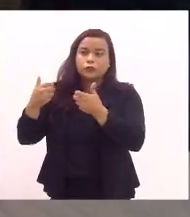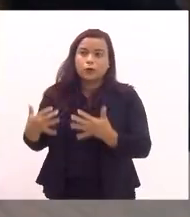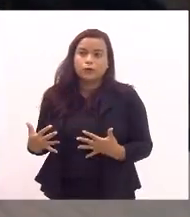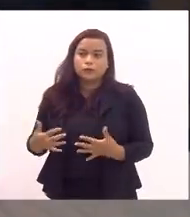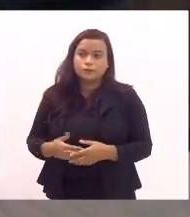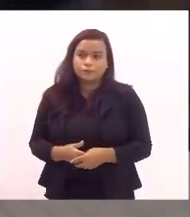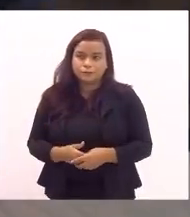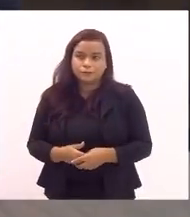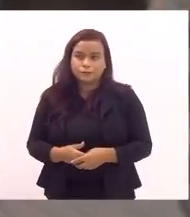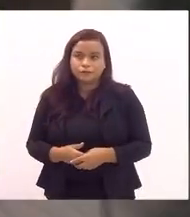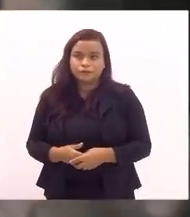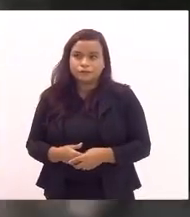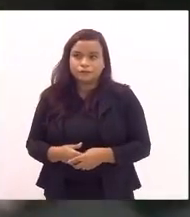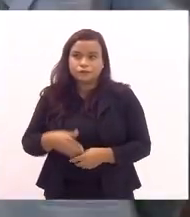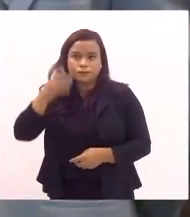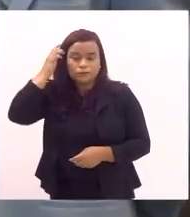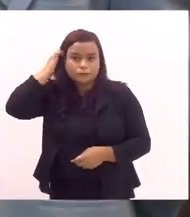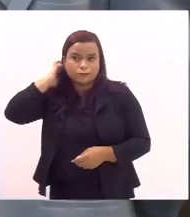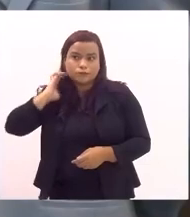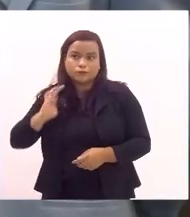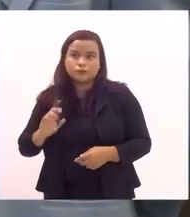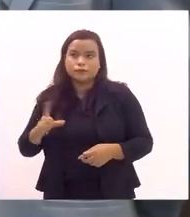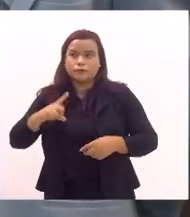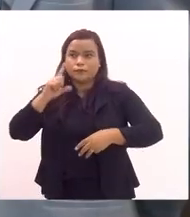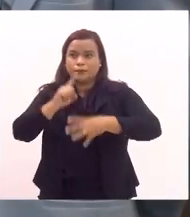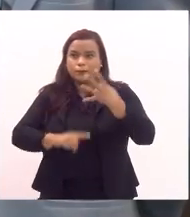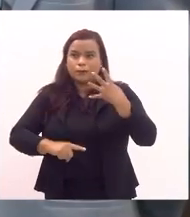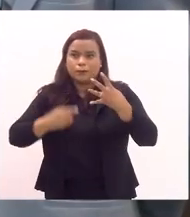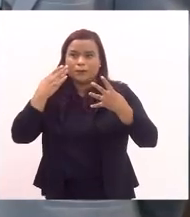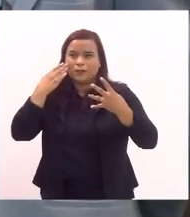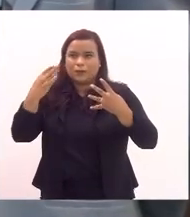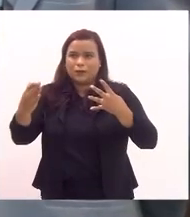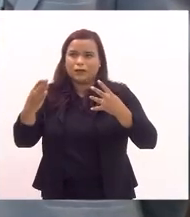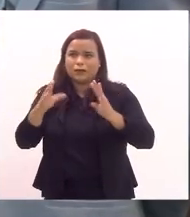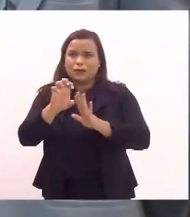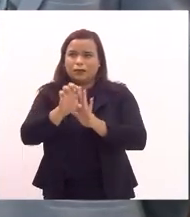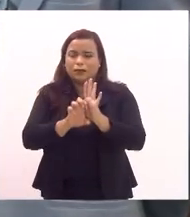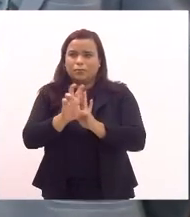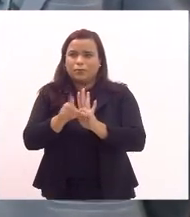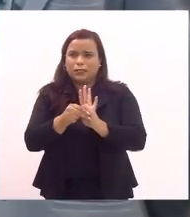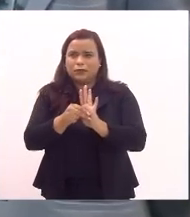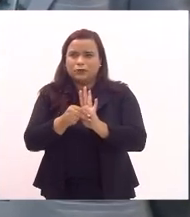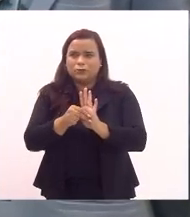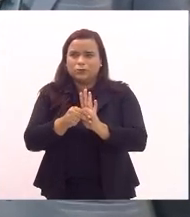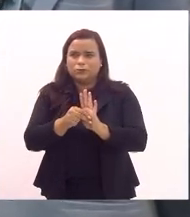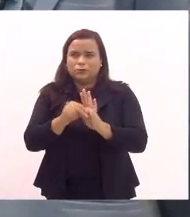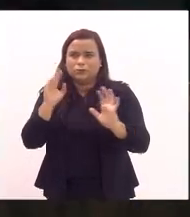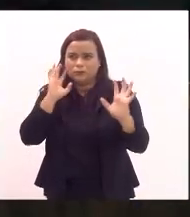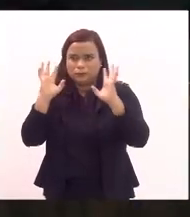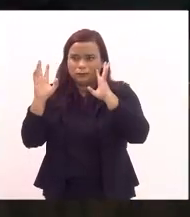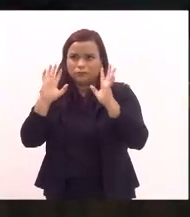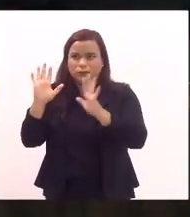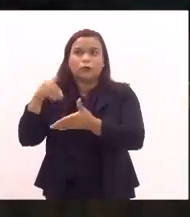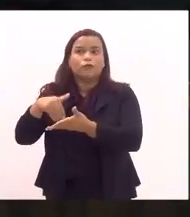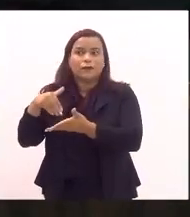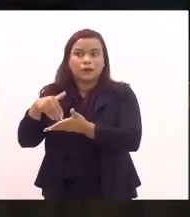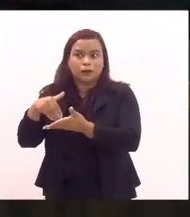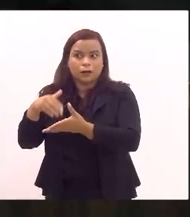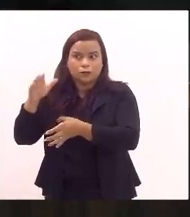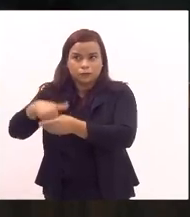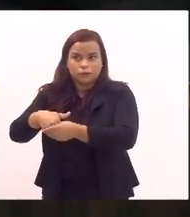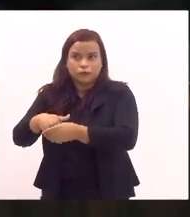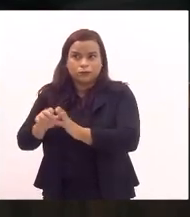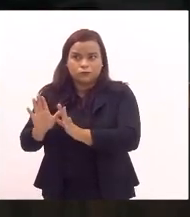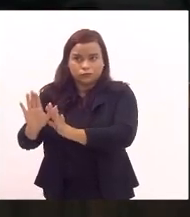o presidente A4 destaque sobre as emendas E aí a poderá se o final na votação